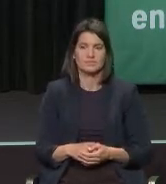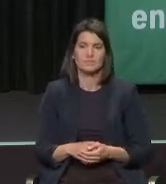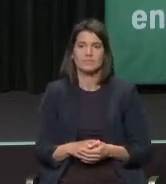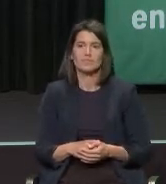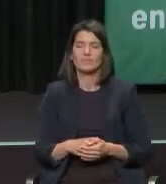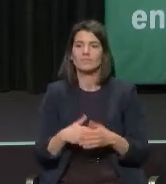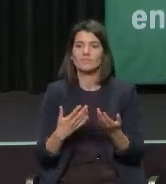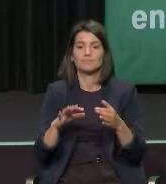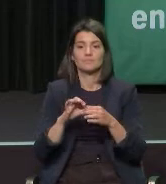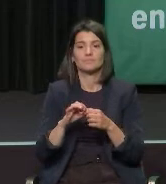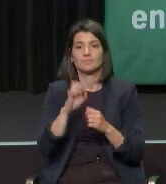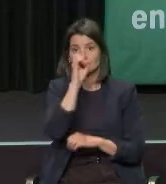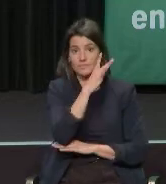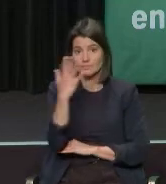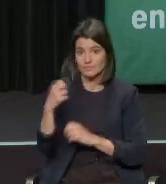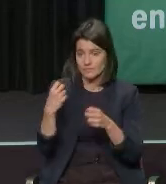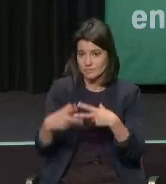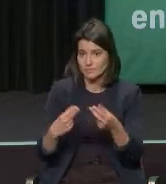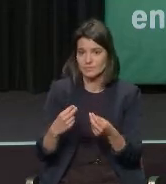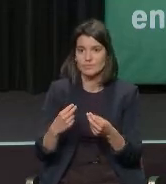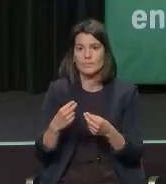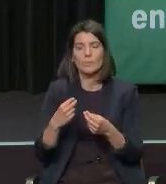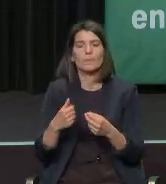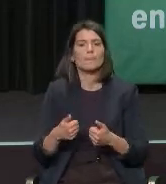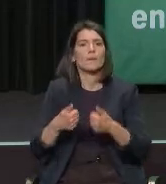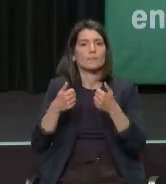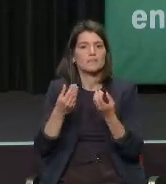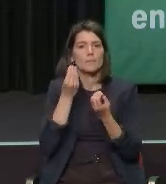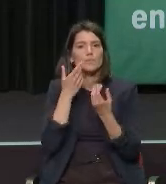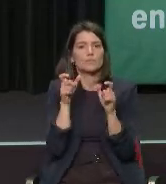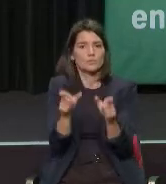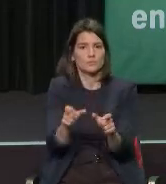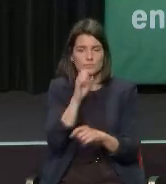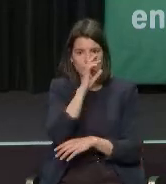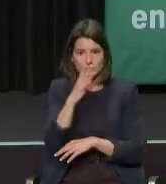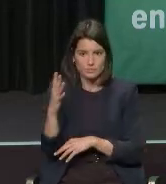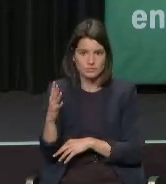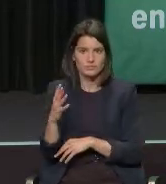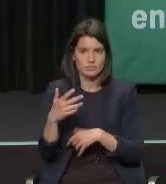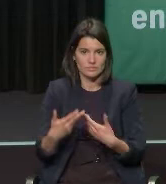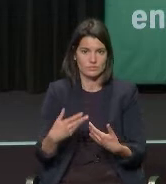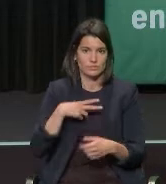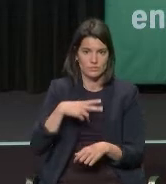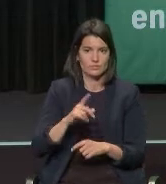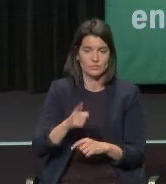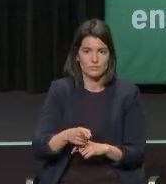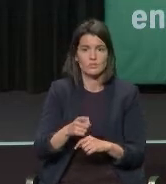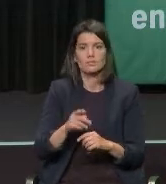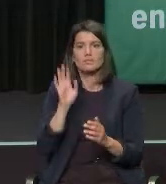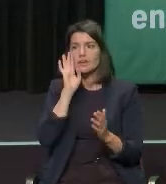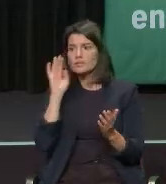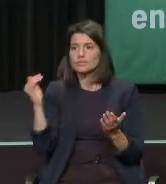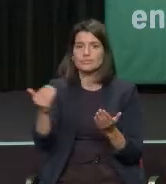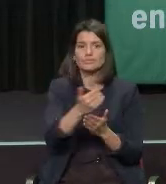Indiretamente à monitorização das florestas. O principal processo de monitorização das florestas que existe em Portugal é o Inventário Florestal